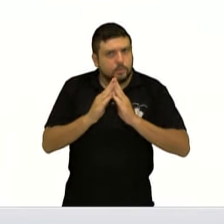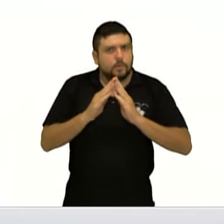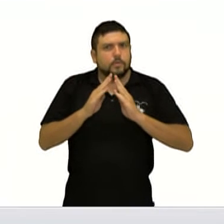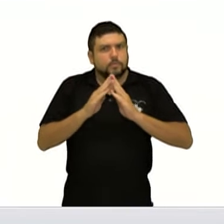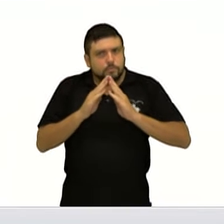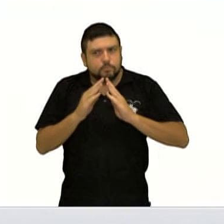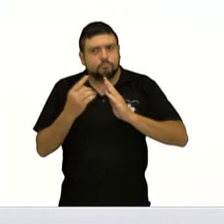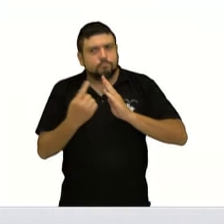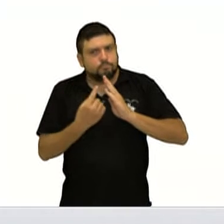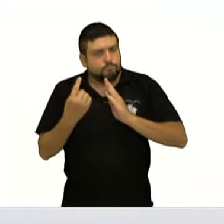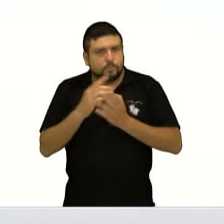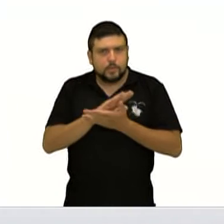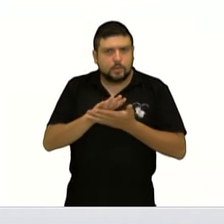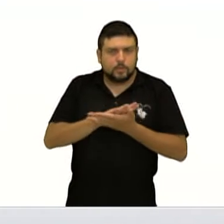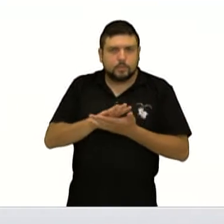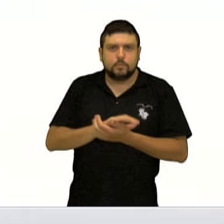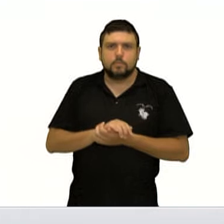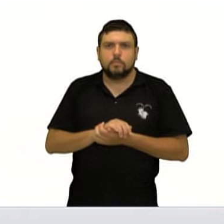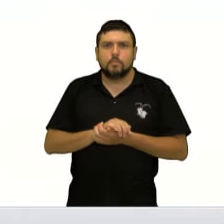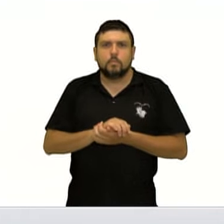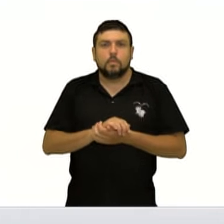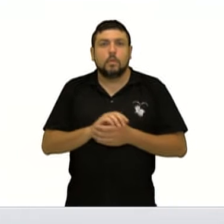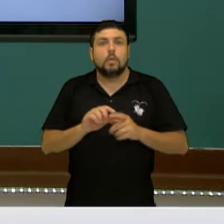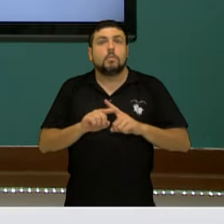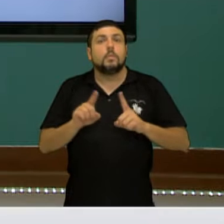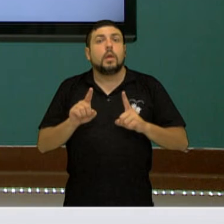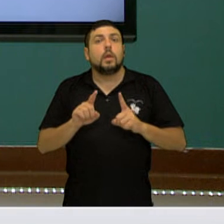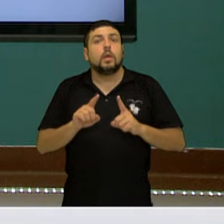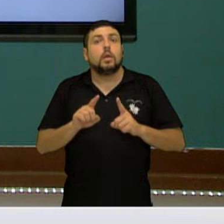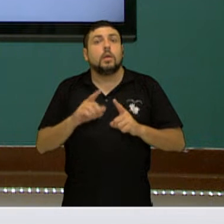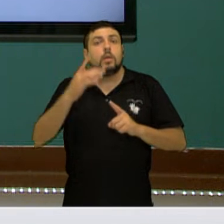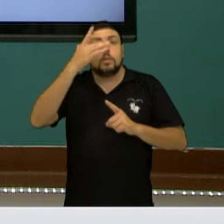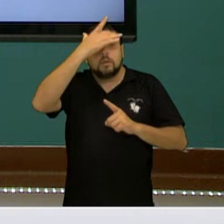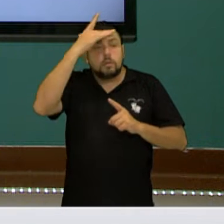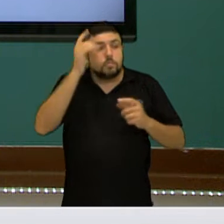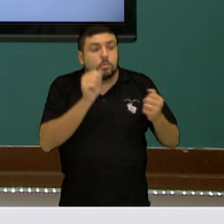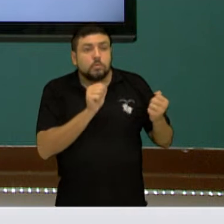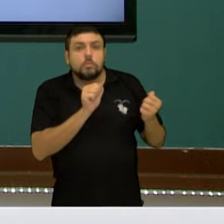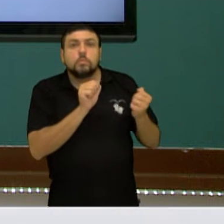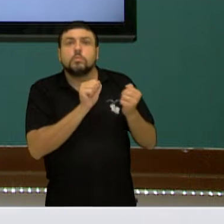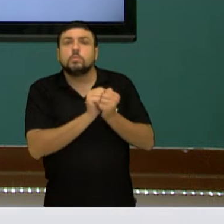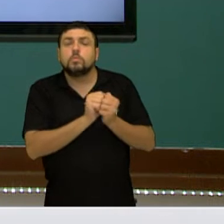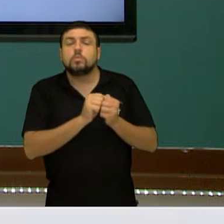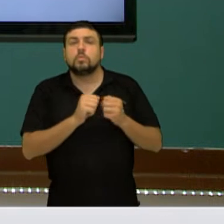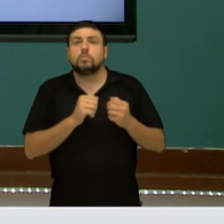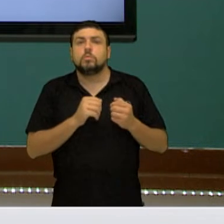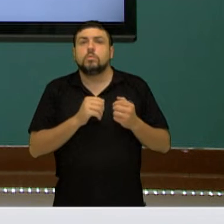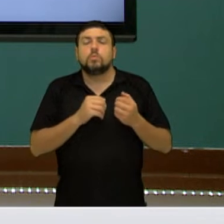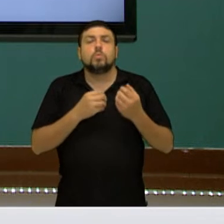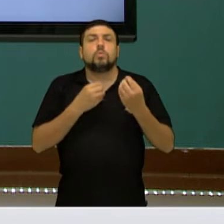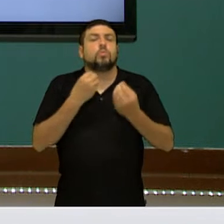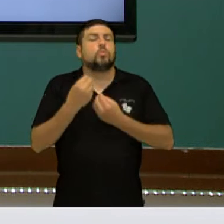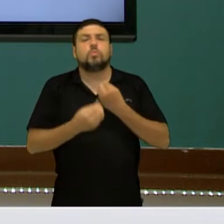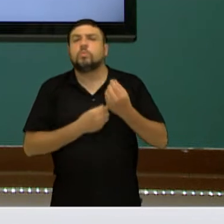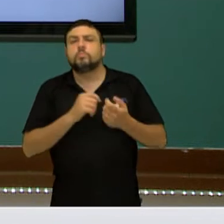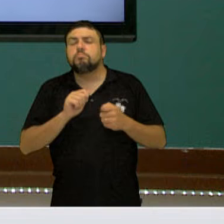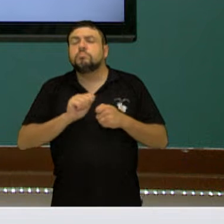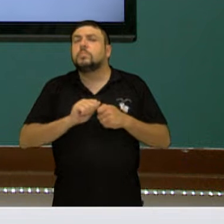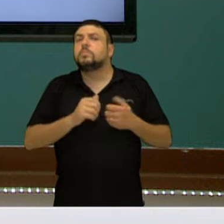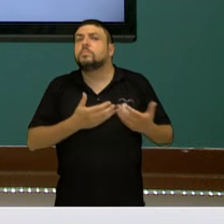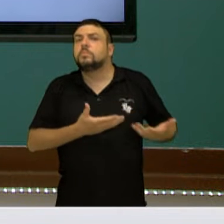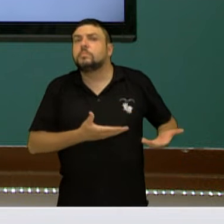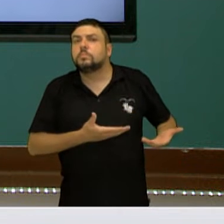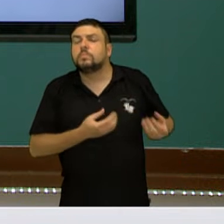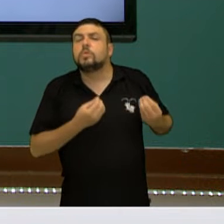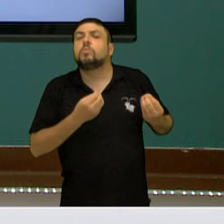isolada, mas o que as pessoas que moram junto com essa pessoa, com esse paciente, devem fazer?